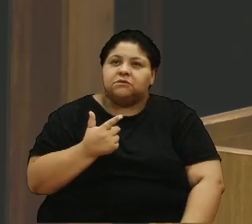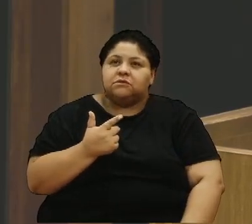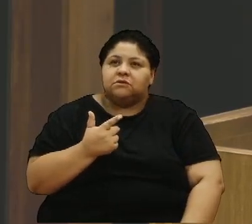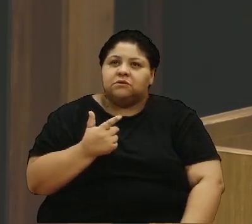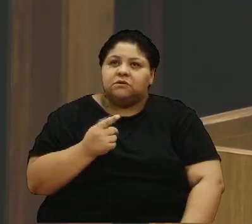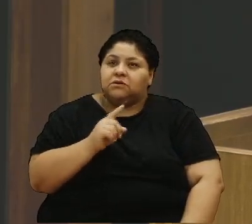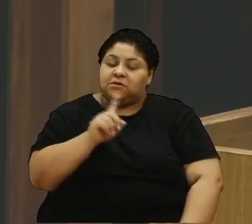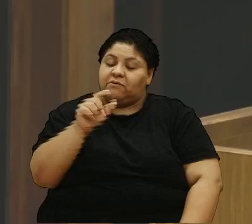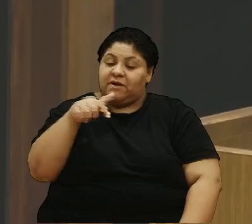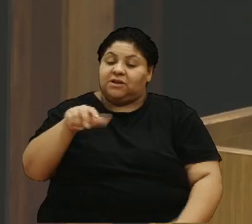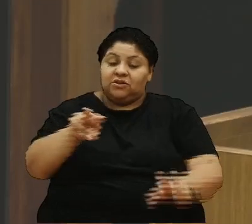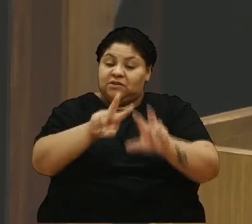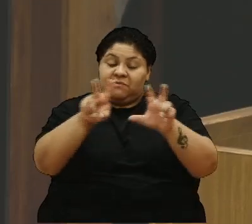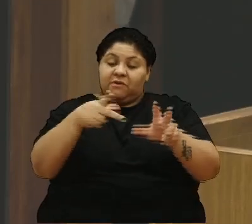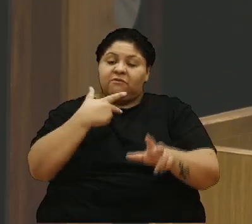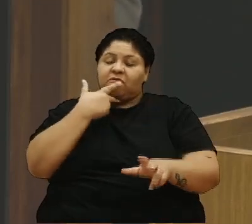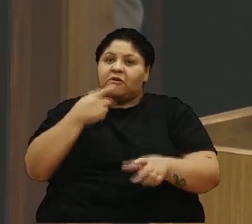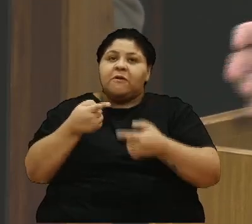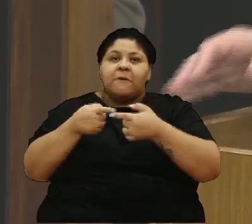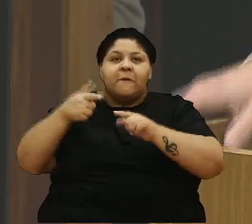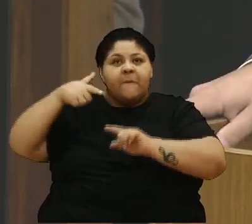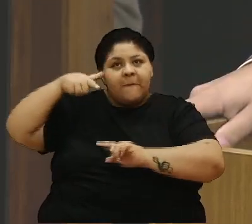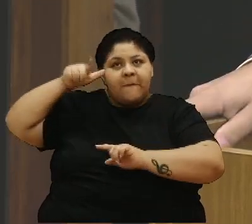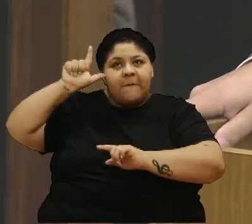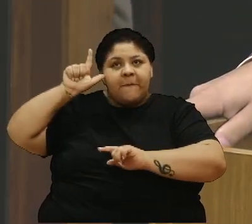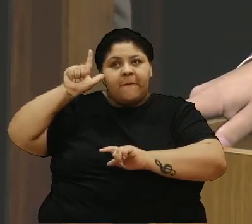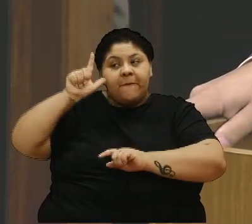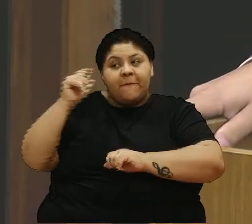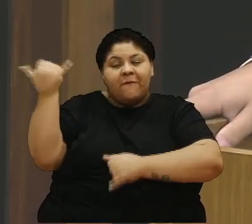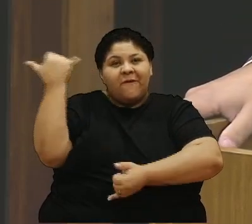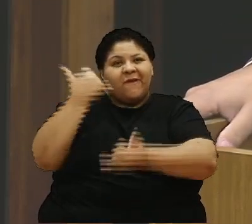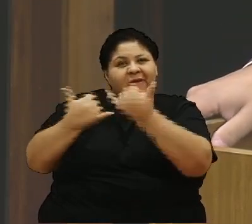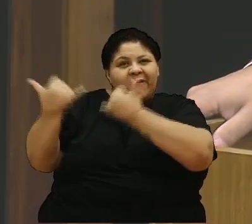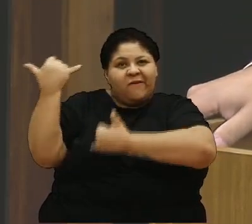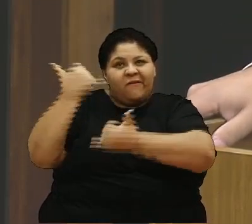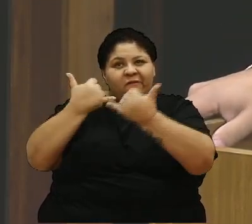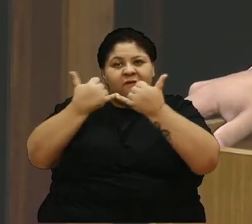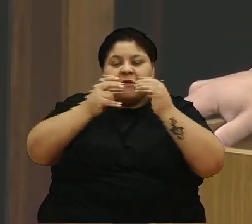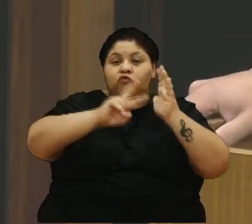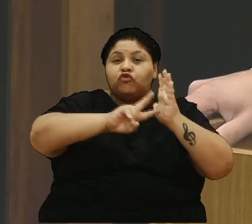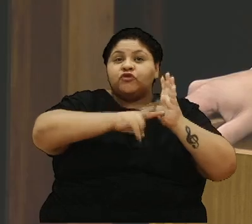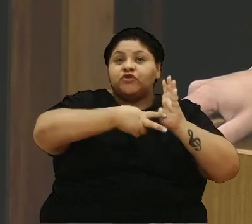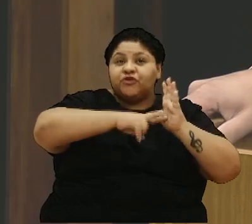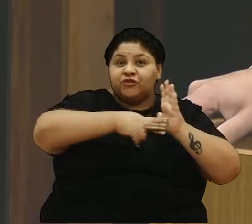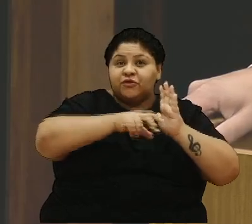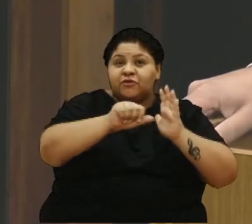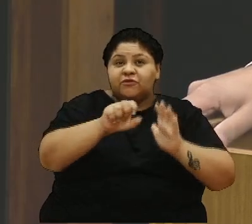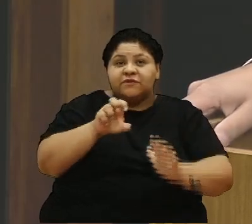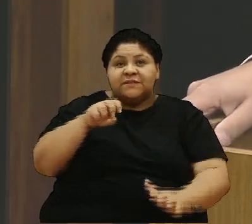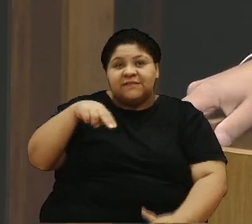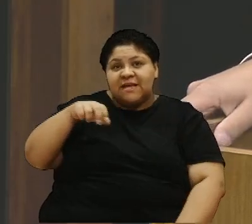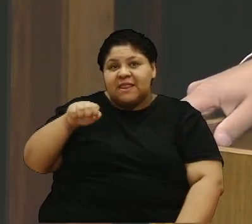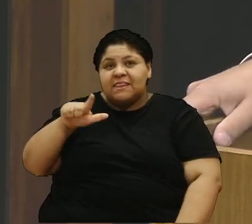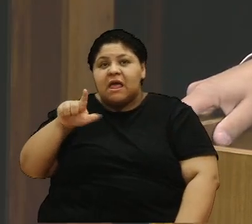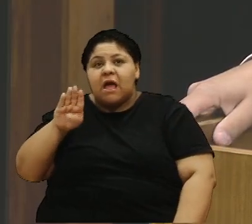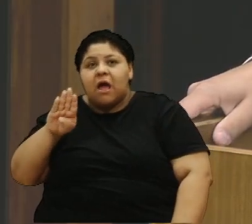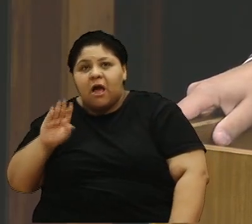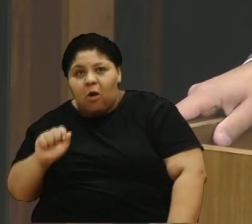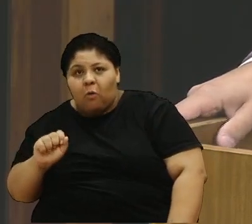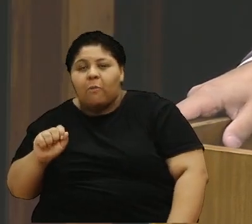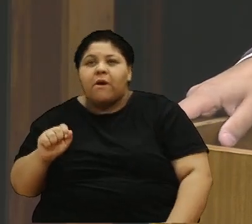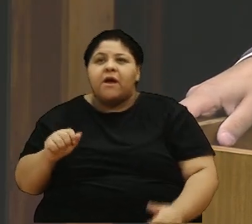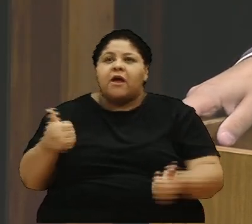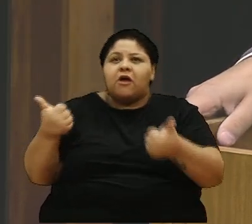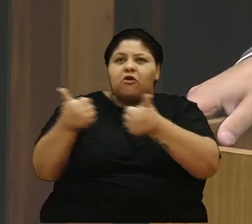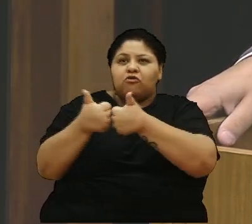não é esse o tema que eu vou falar, mas ontem recebi as informações, o sindicato, o Senalba, em tratativas lá em